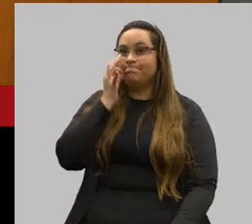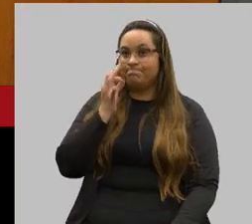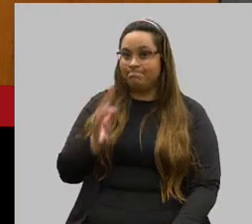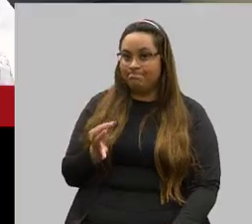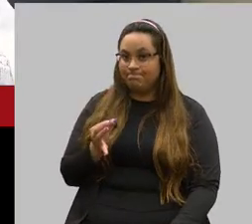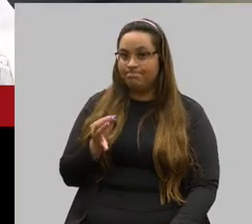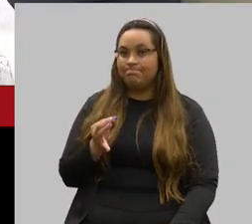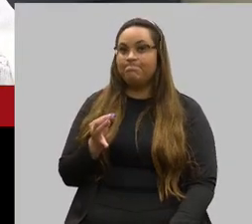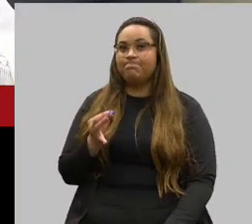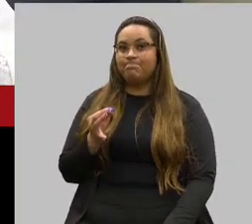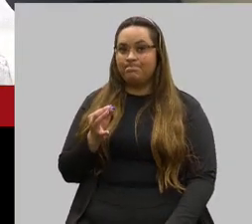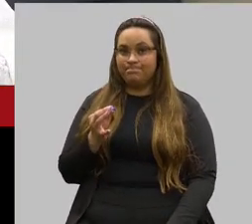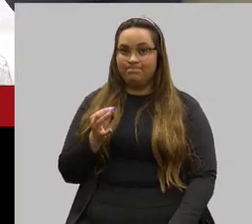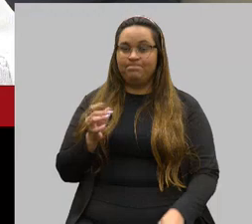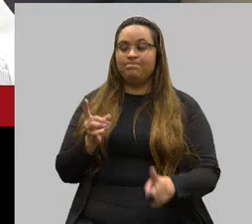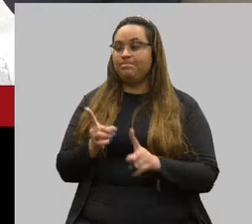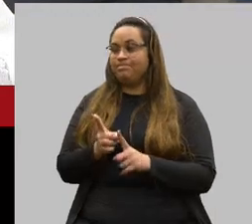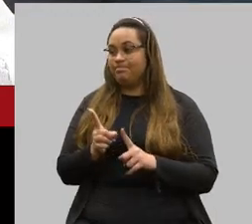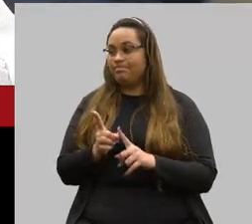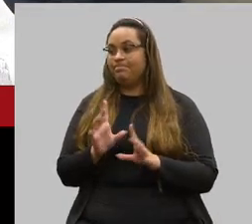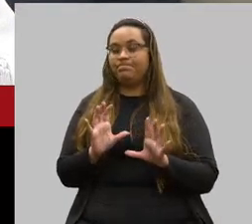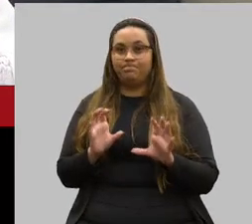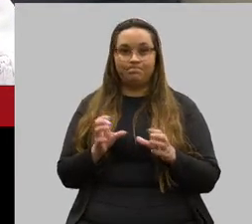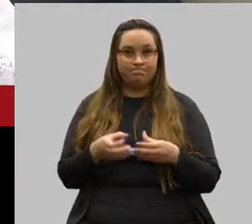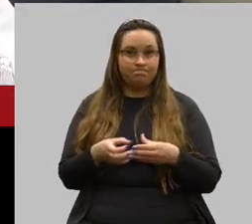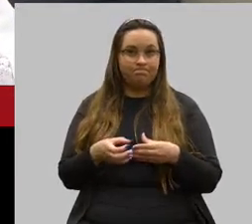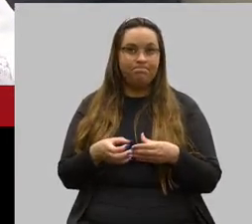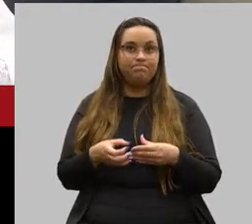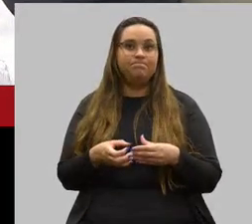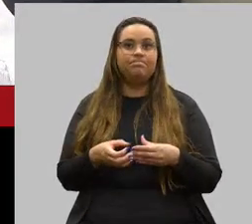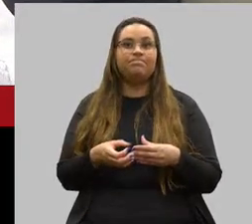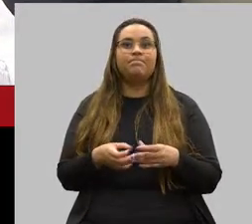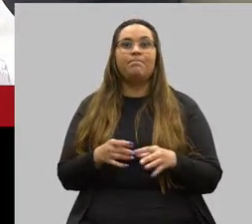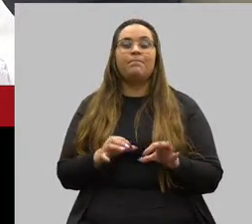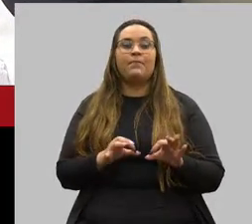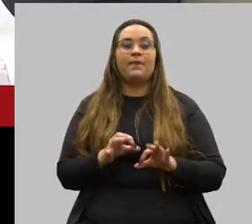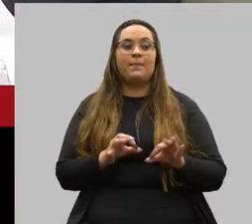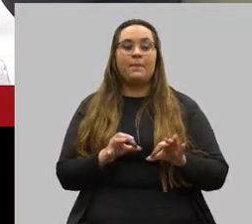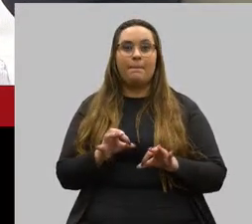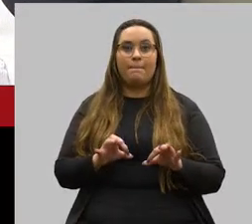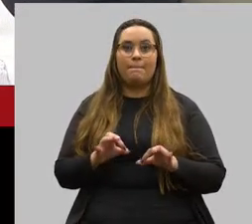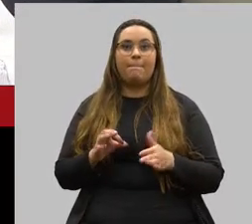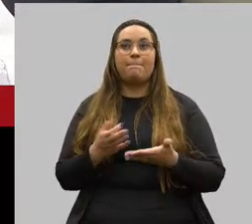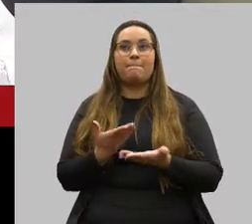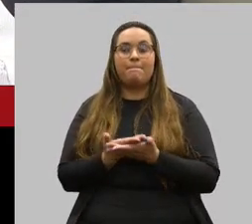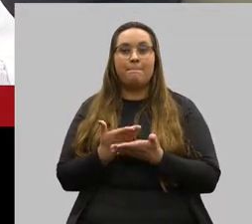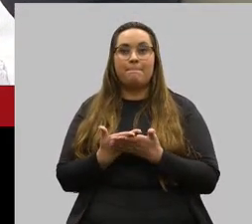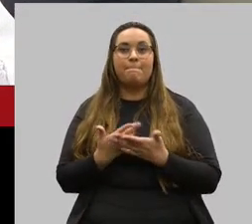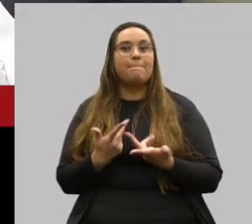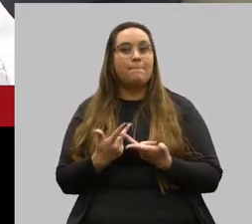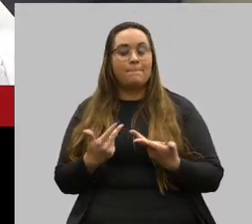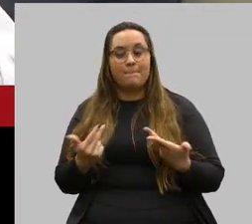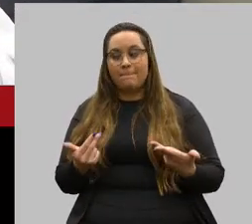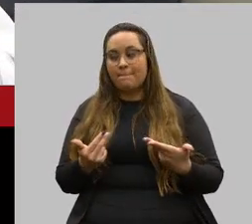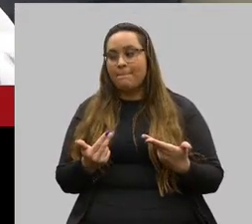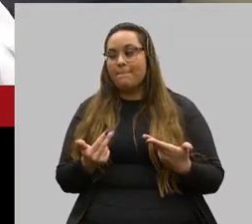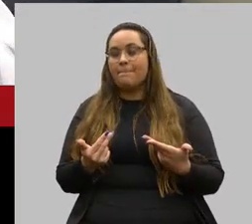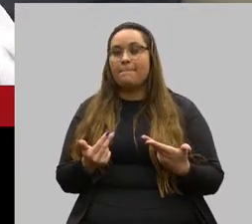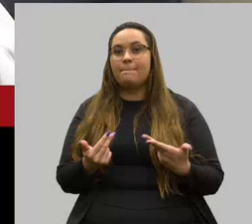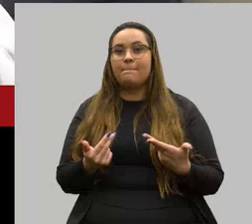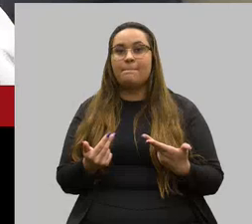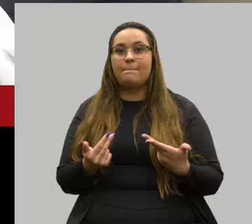Inclusive a nossa equipe da assessoria de planejamento institucional eh preparou um estudo Qual foi encaminhado à secretaria de estado de planejamento e